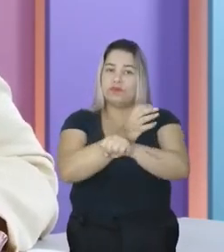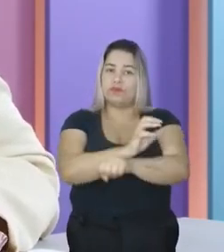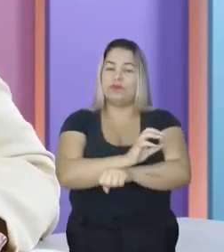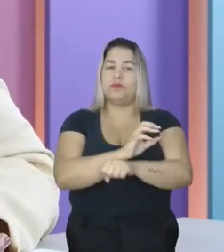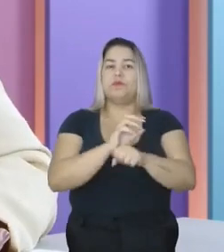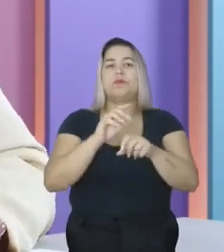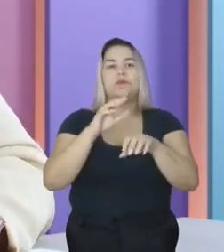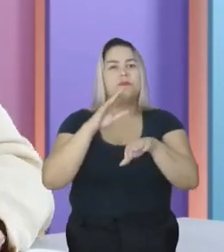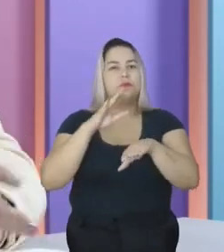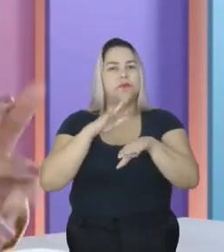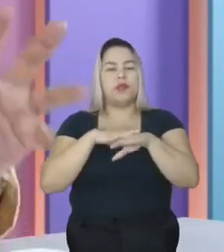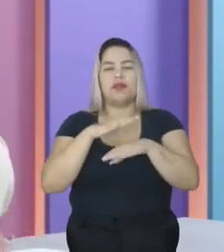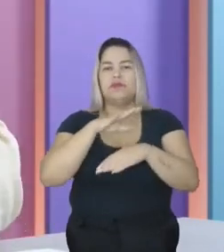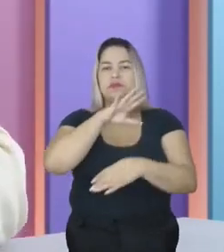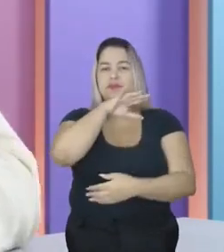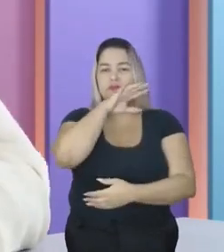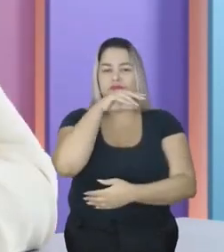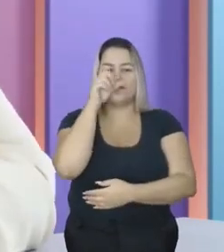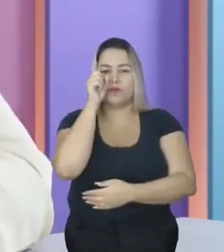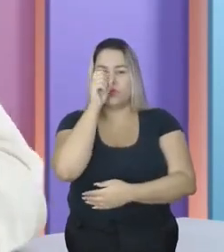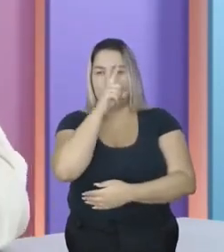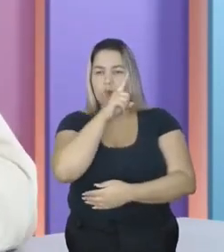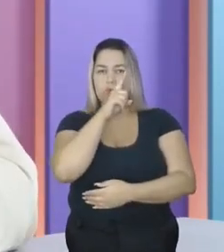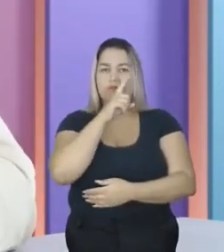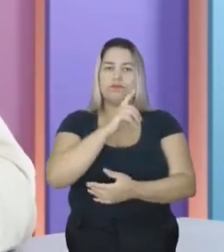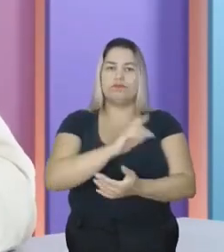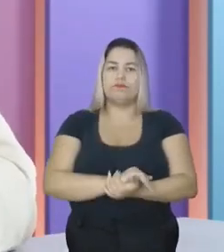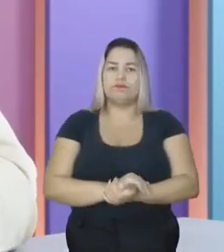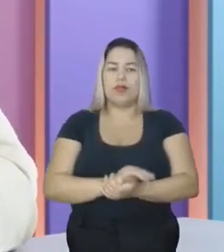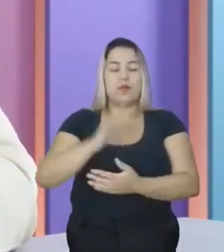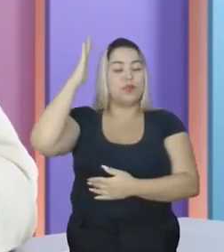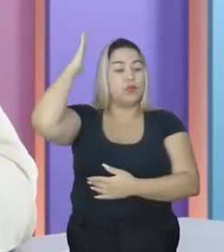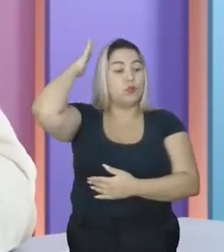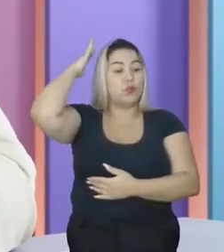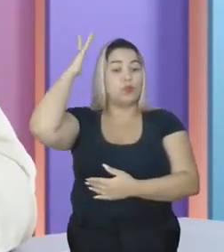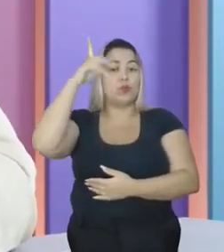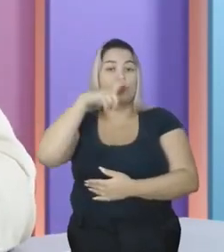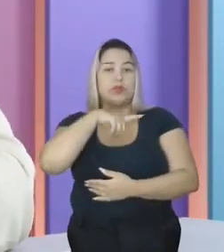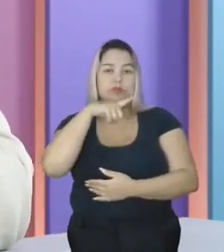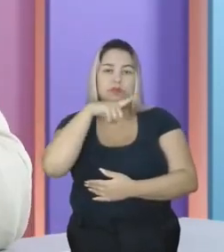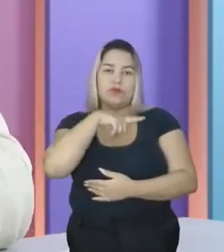mais perverso que existiu,